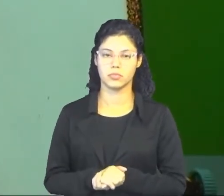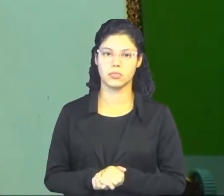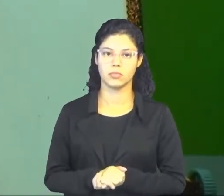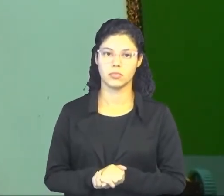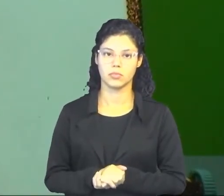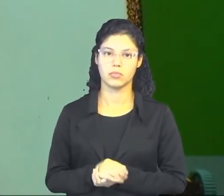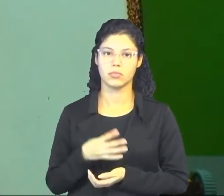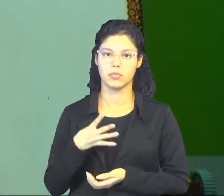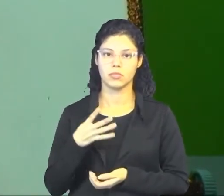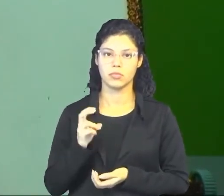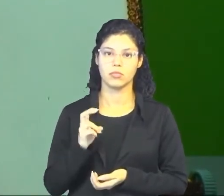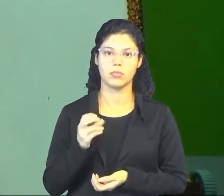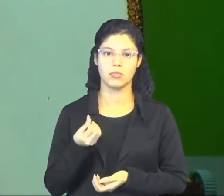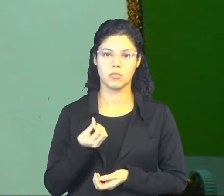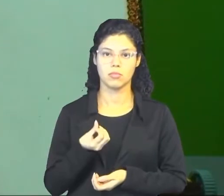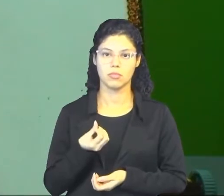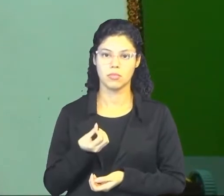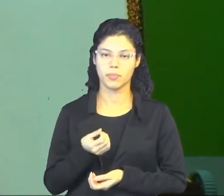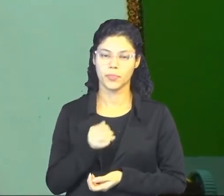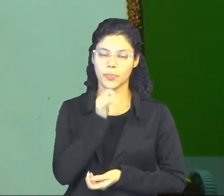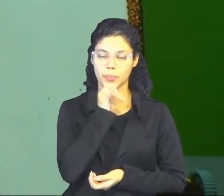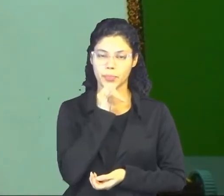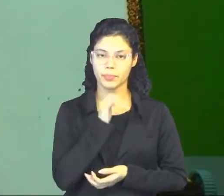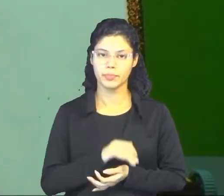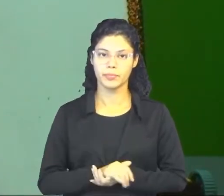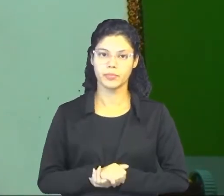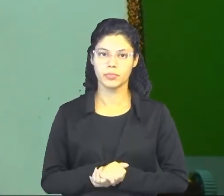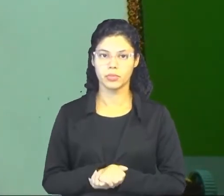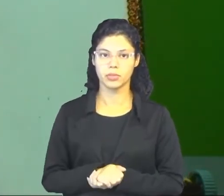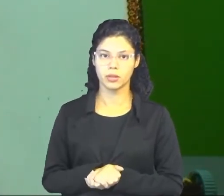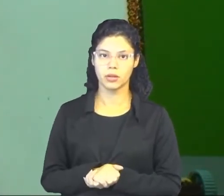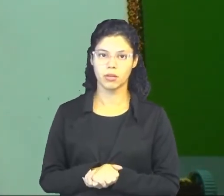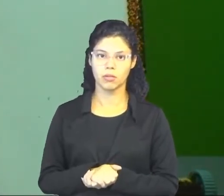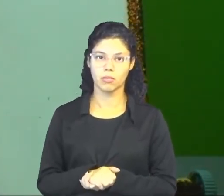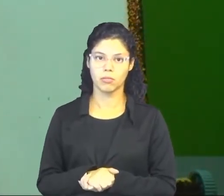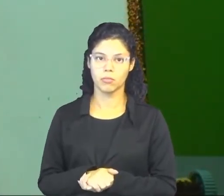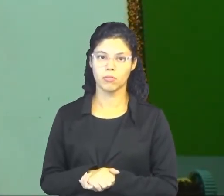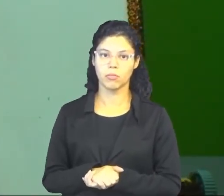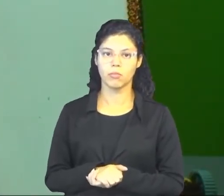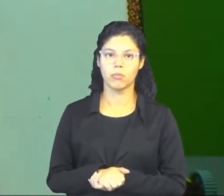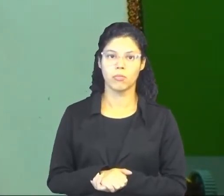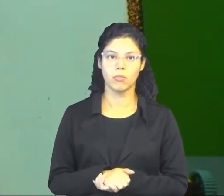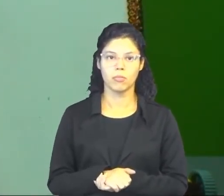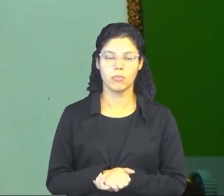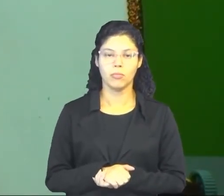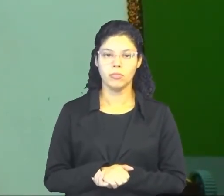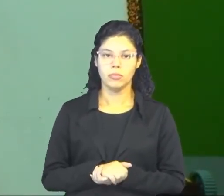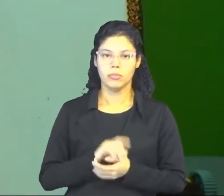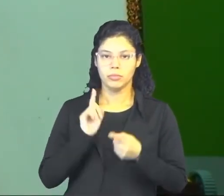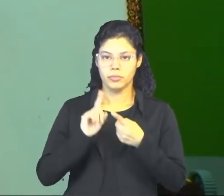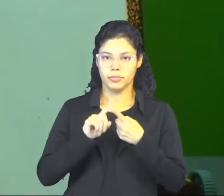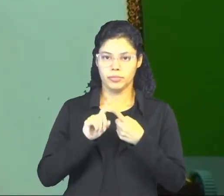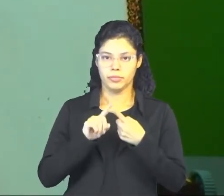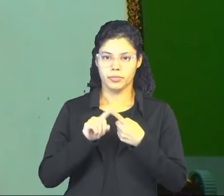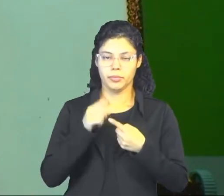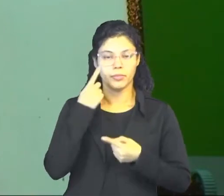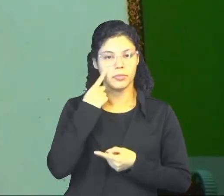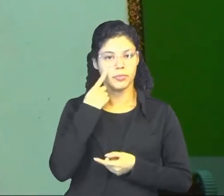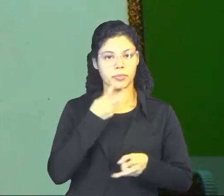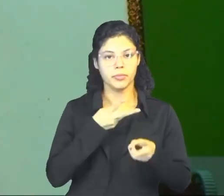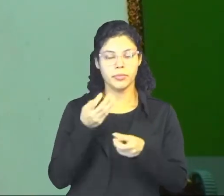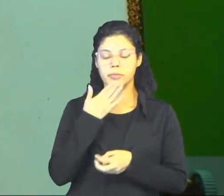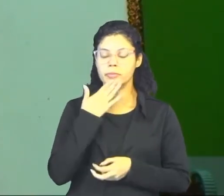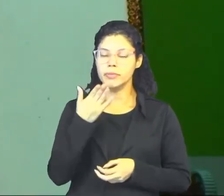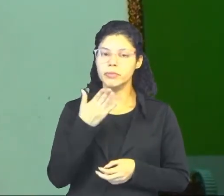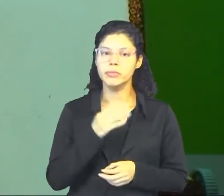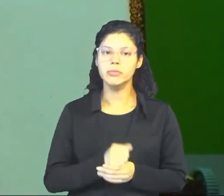2, 3, 4, 5, 6 exemplos aqui, tá? O primeiro cálculo, que é esse aqui, ó. Vocês notam que eu estou pedindo para a